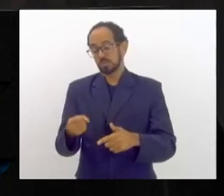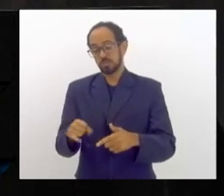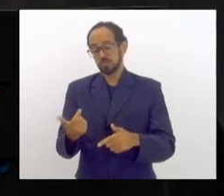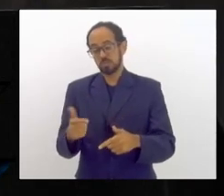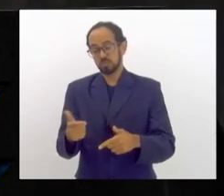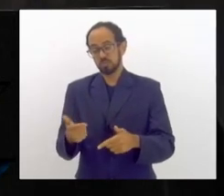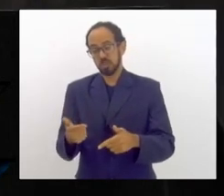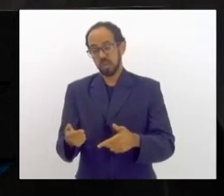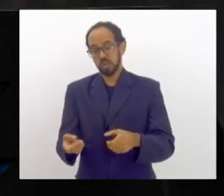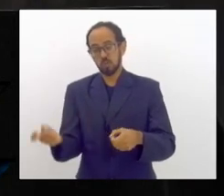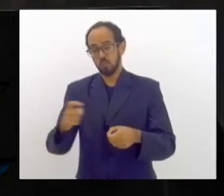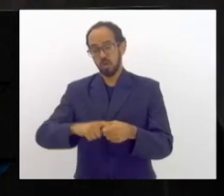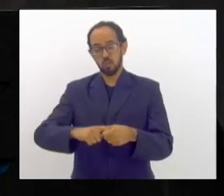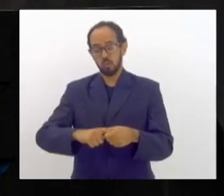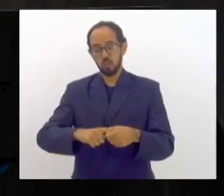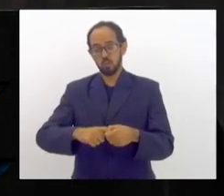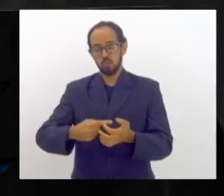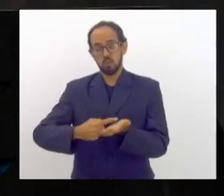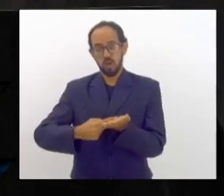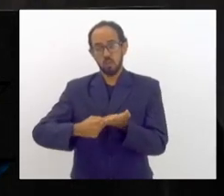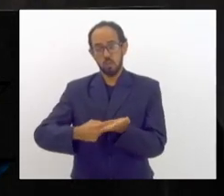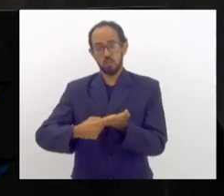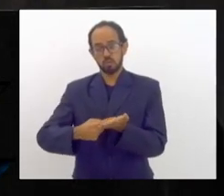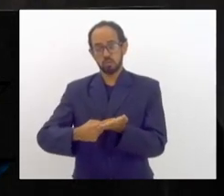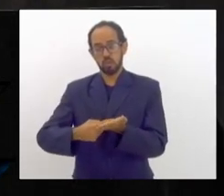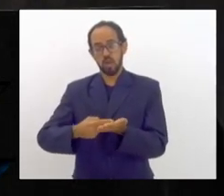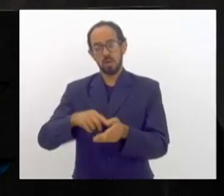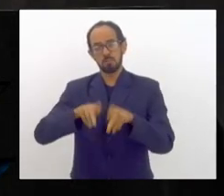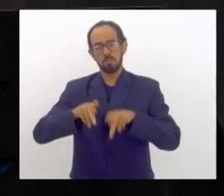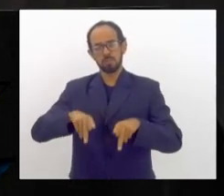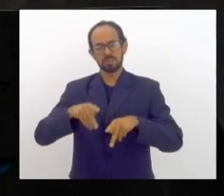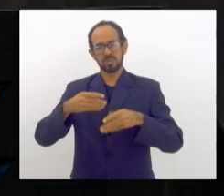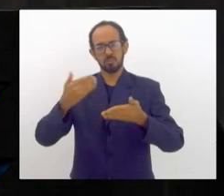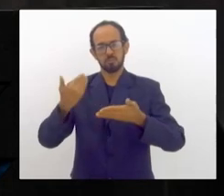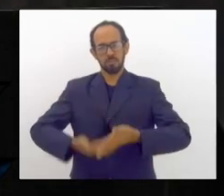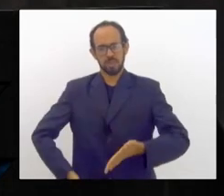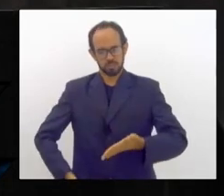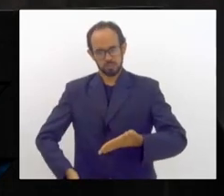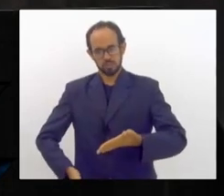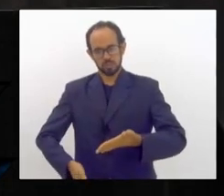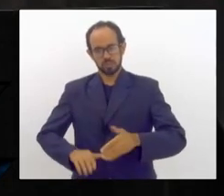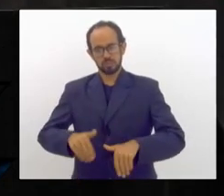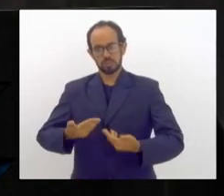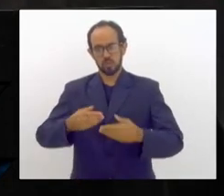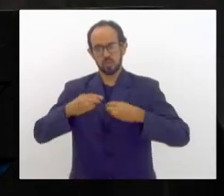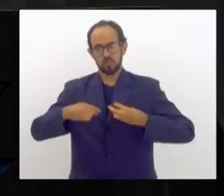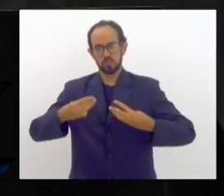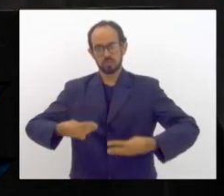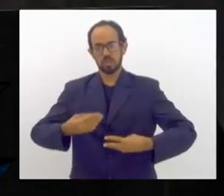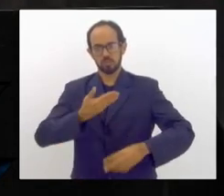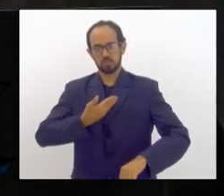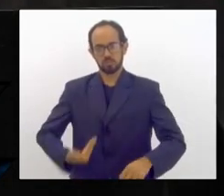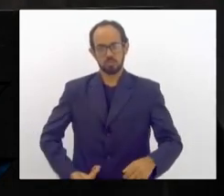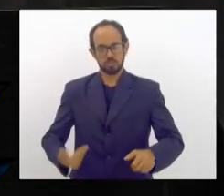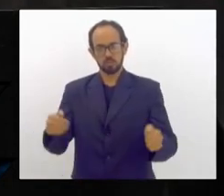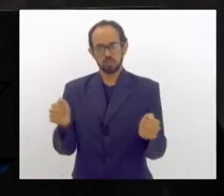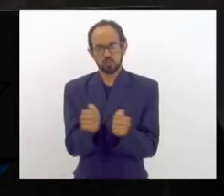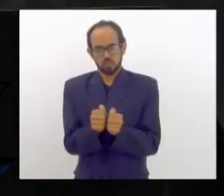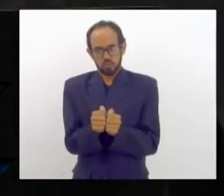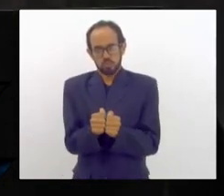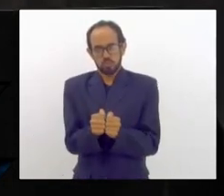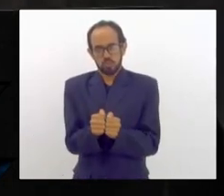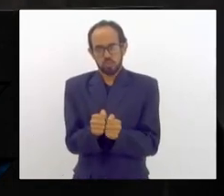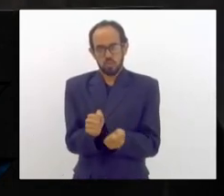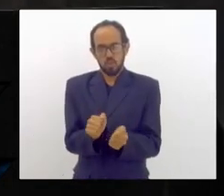não conversam entre si, quem perde é o povo. E aí, o Ministério Público, junto com o Departamento de